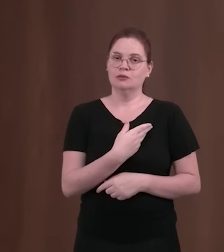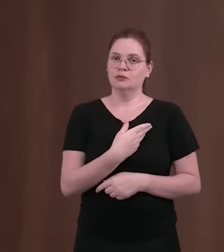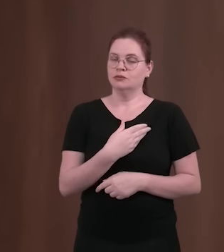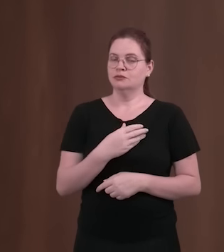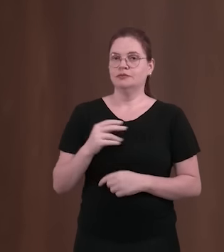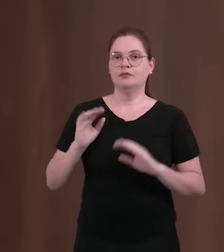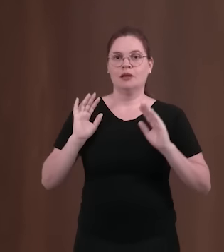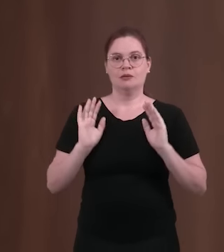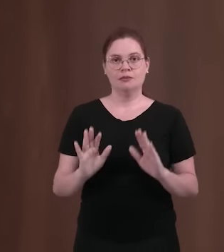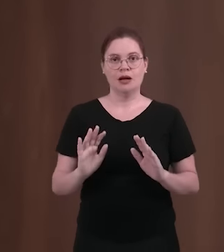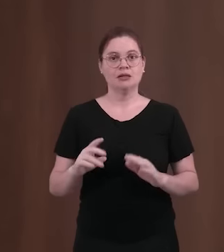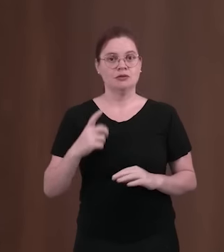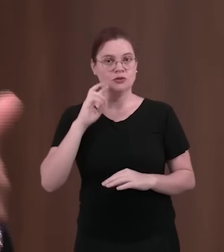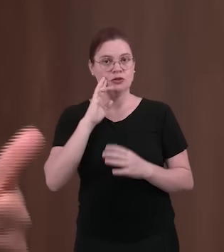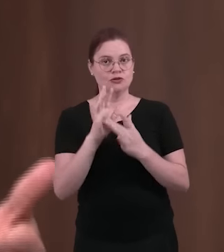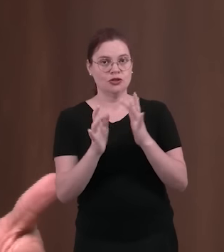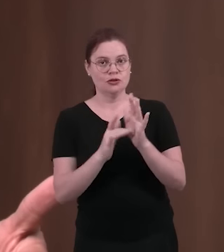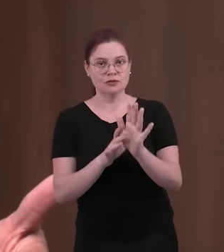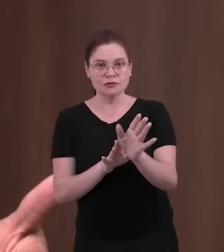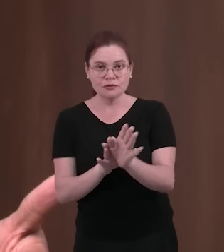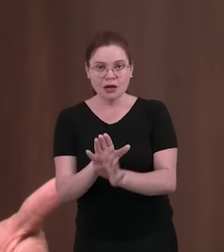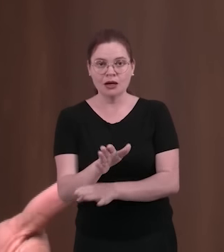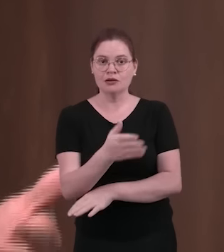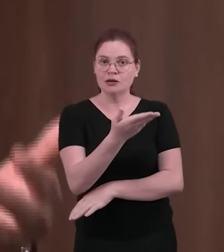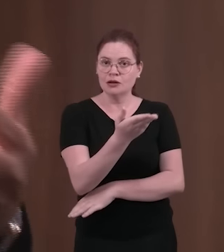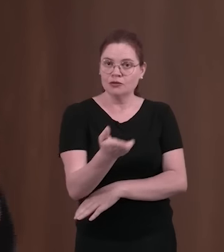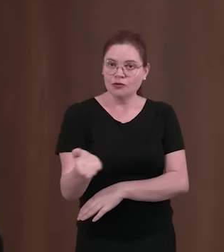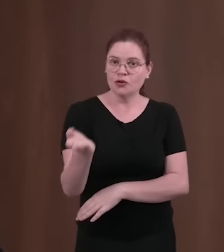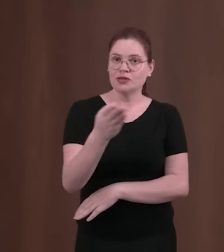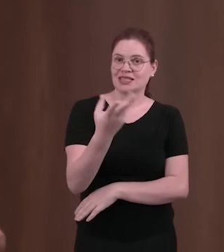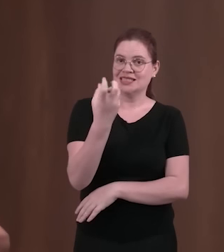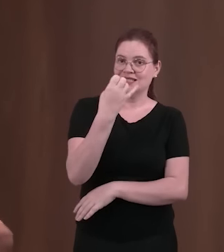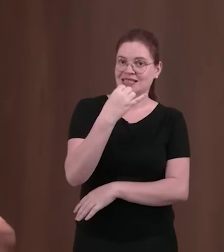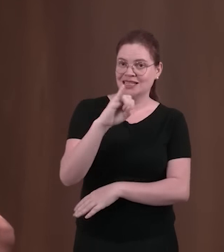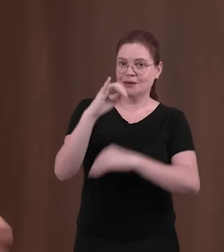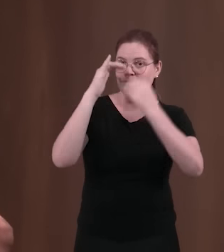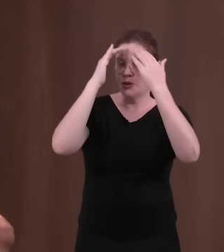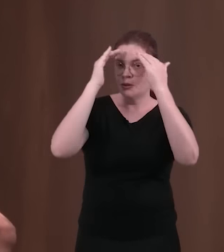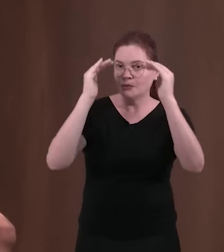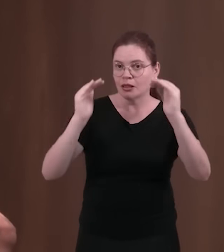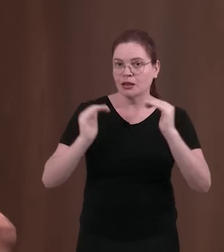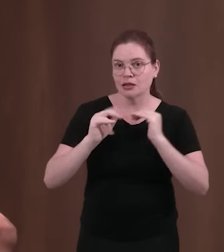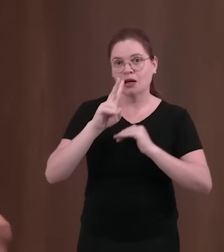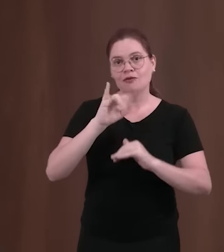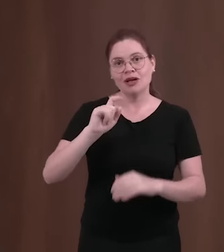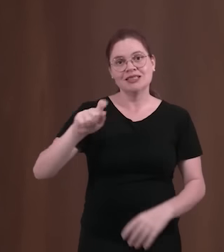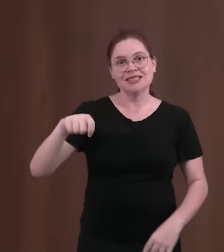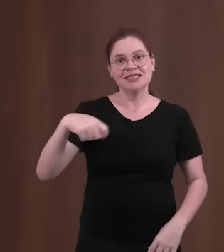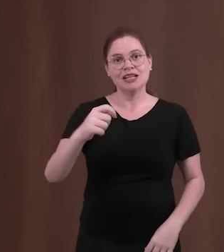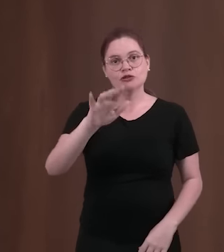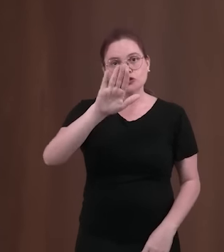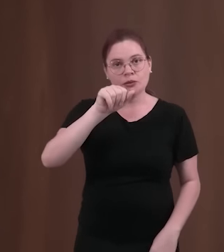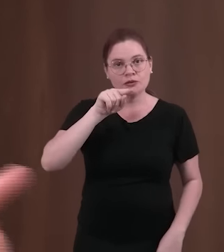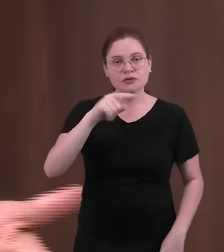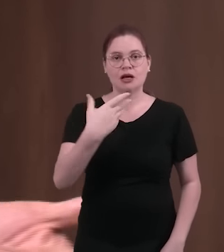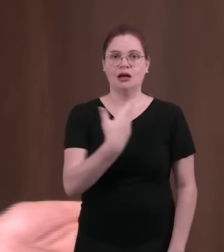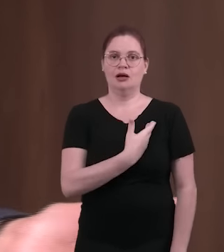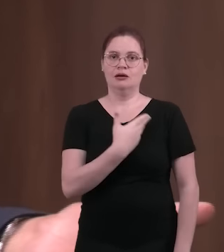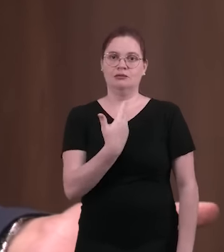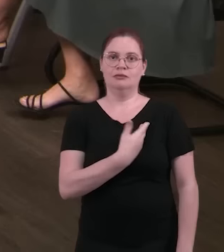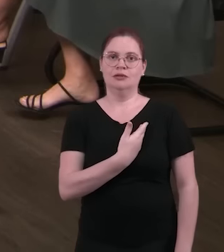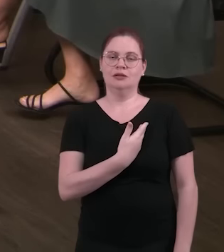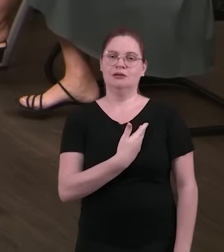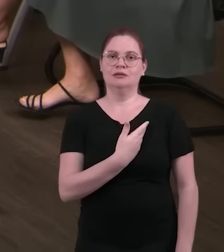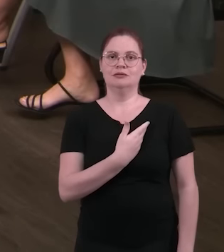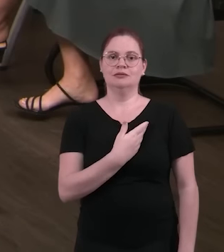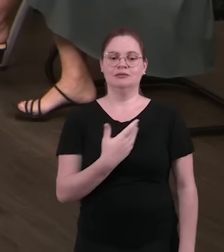Mas vós sereis meus amigos se fizerdes o que vos mando. Quando Foram os eu bons servos, né?